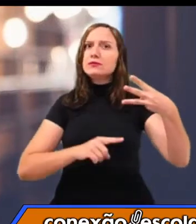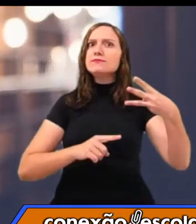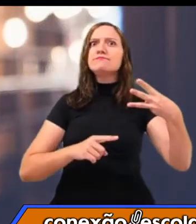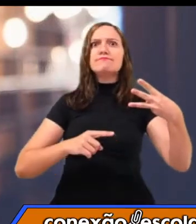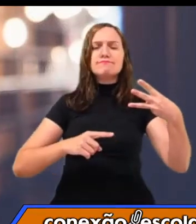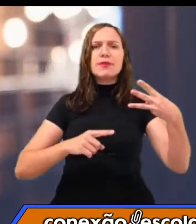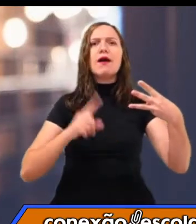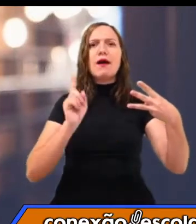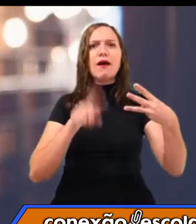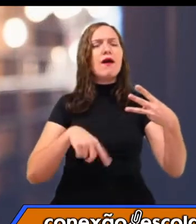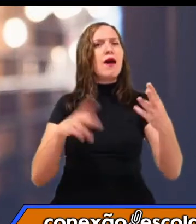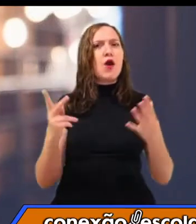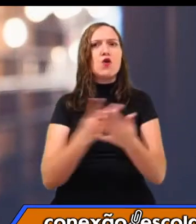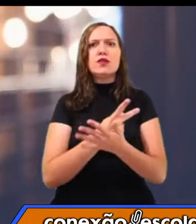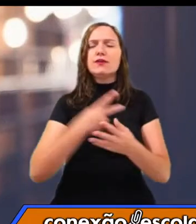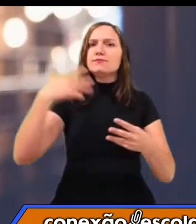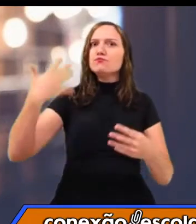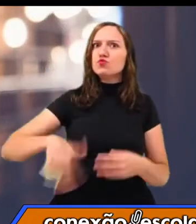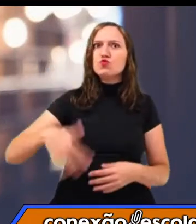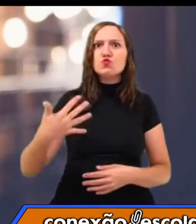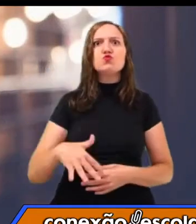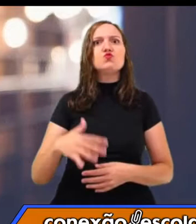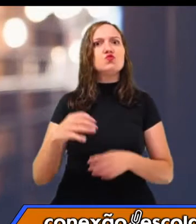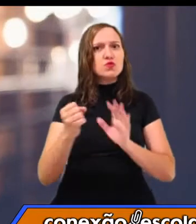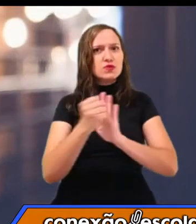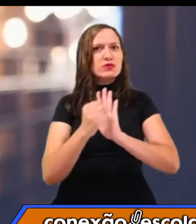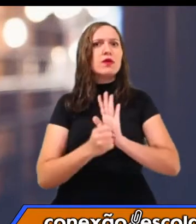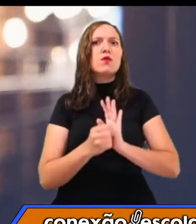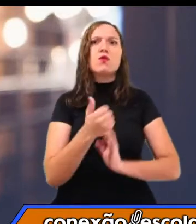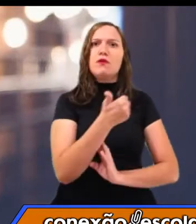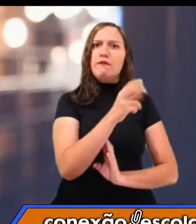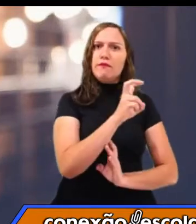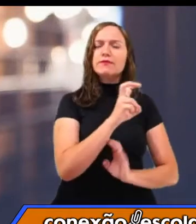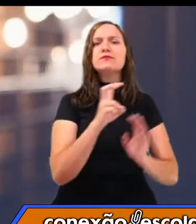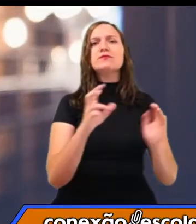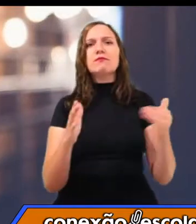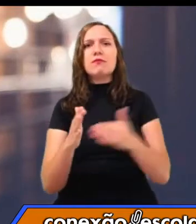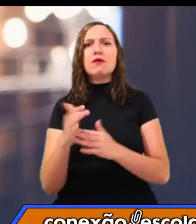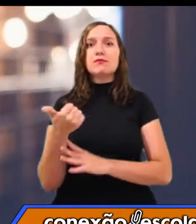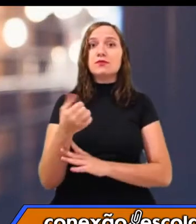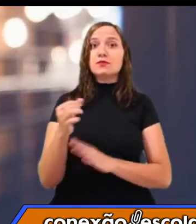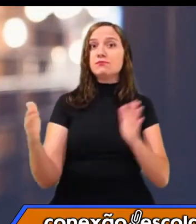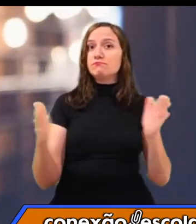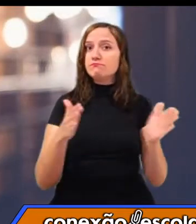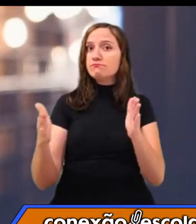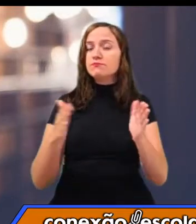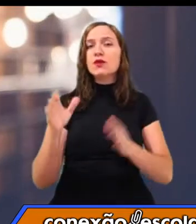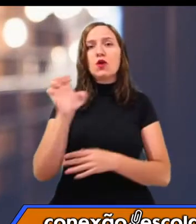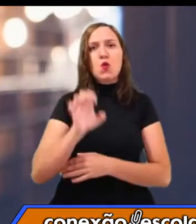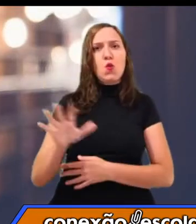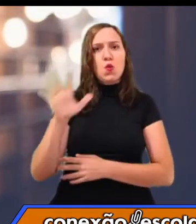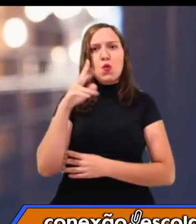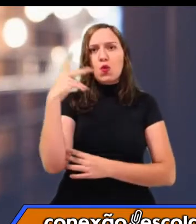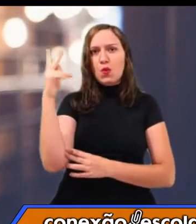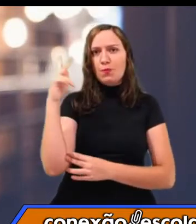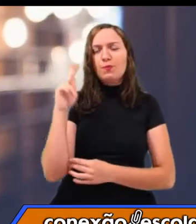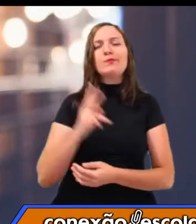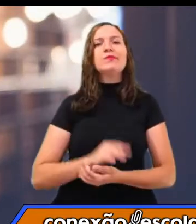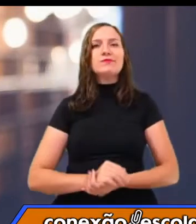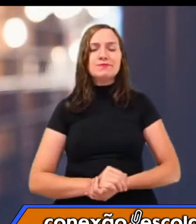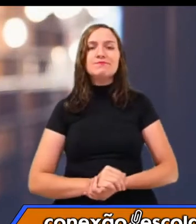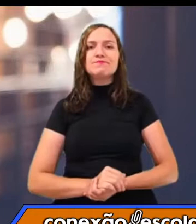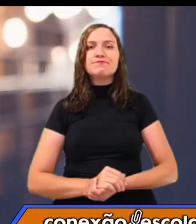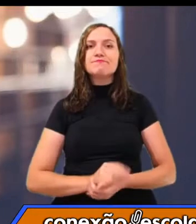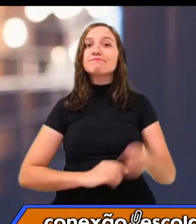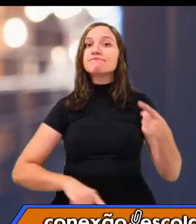acontecimentos desse período, do século XV e XVI na Europa, né? Primeiro, vamos falar um pouco sobre